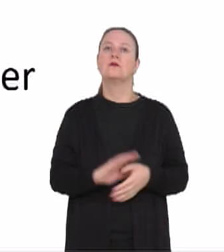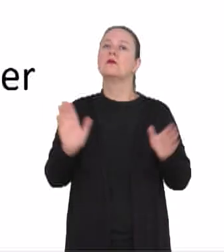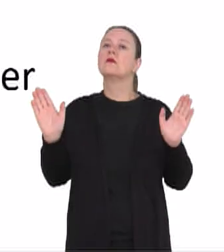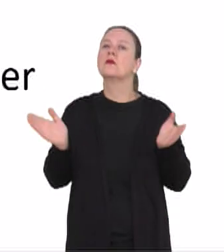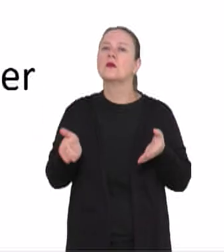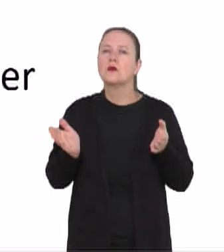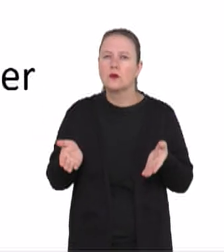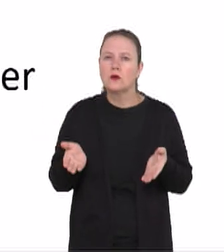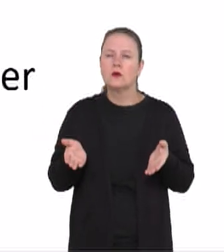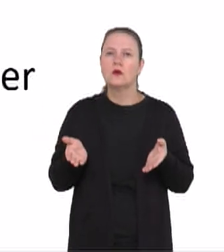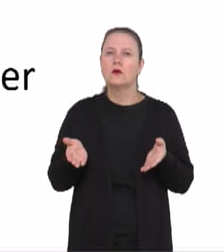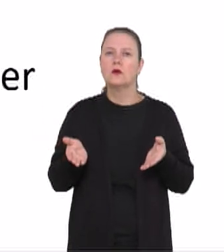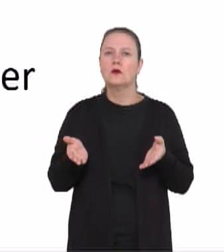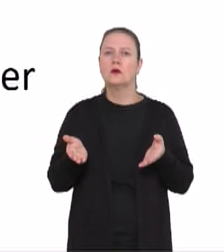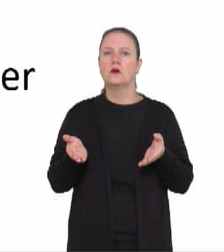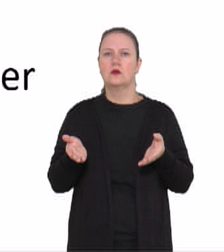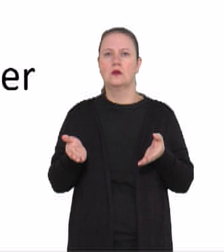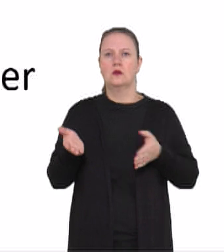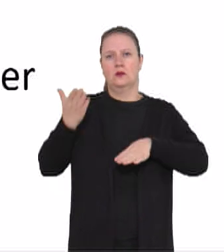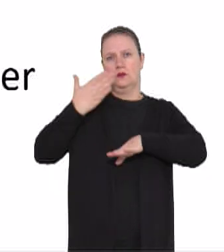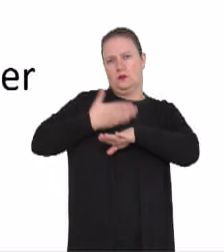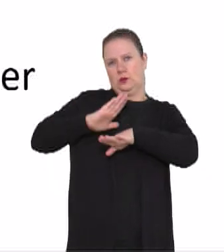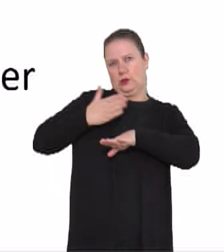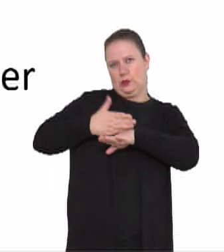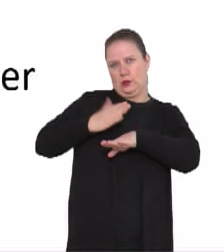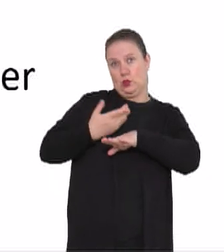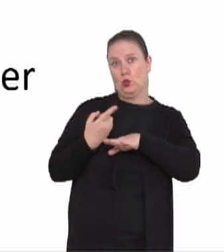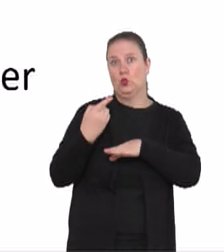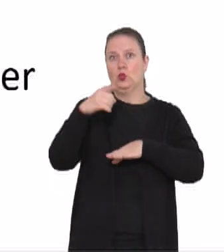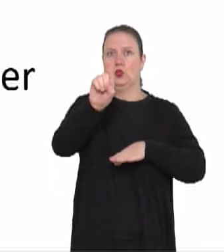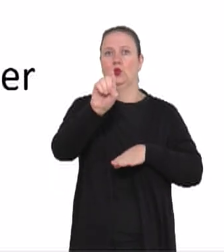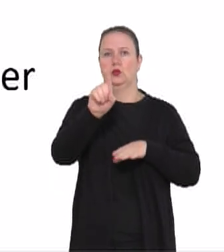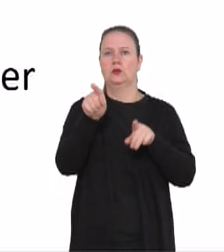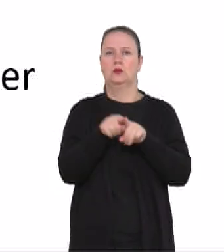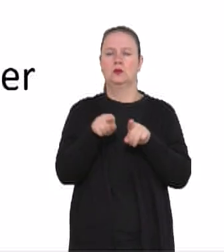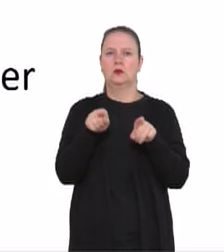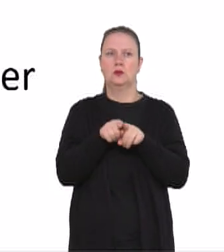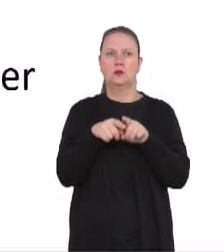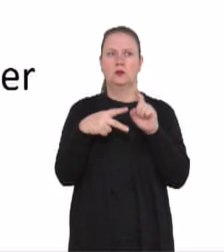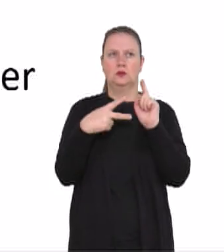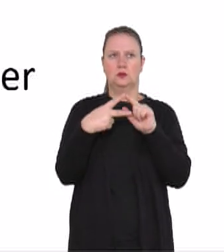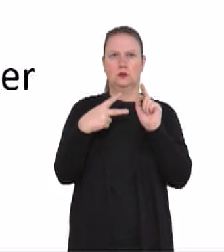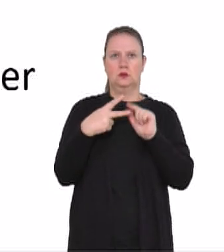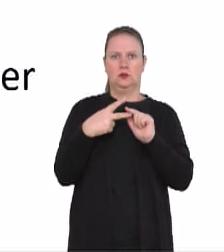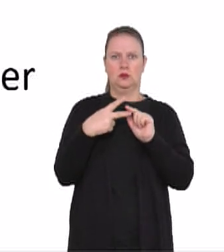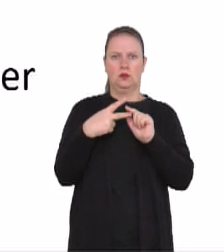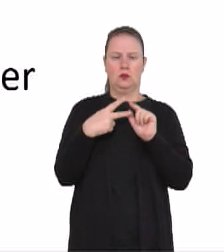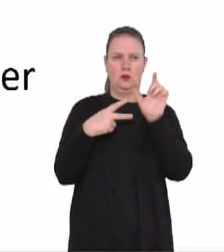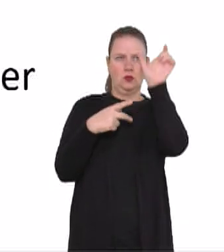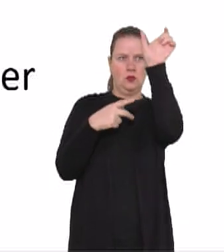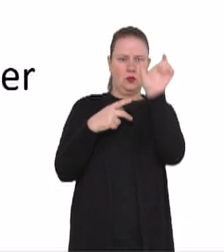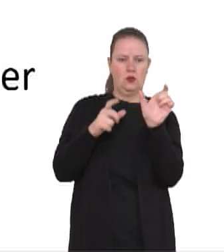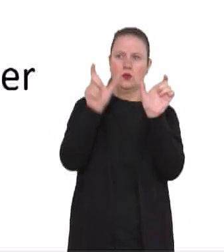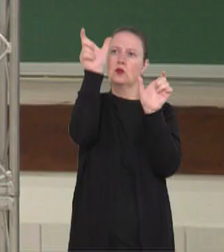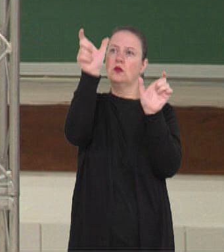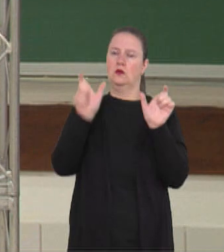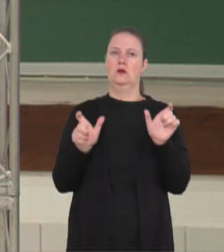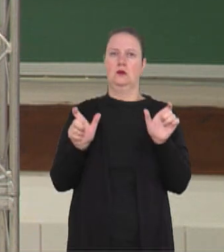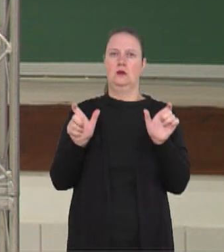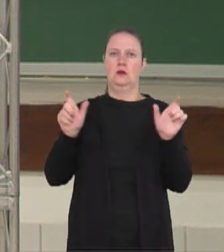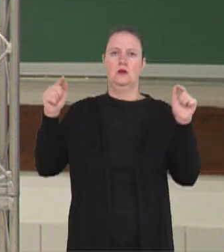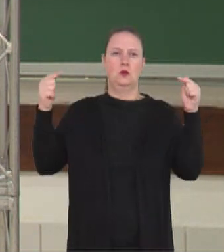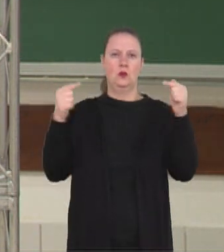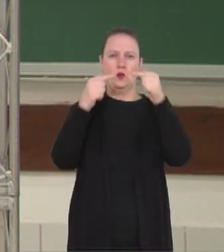Agora, para o nosso last exercise, o nosso último exercício, nós temos duas colunas. E a gente vai ter que unir